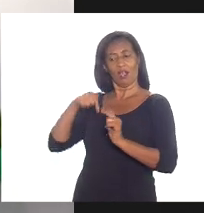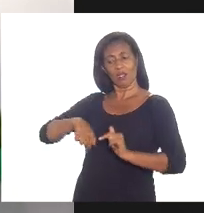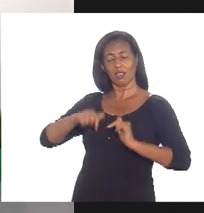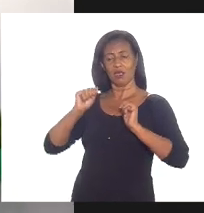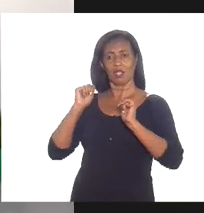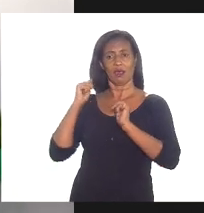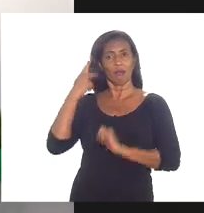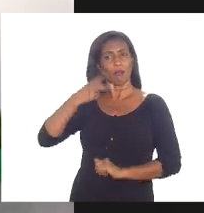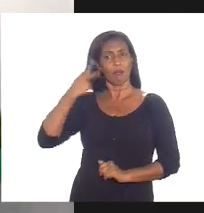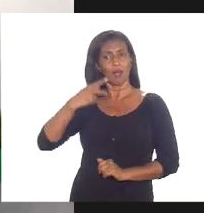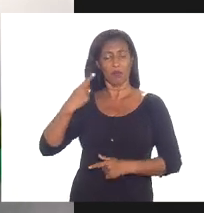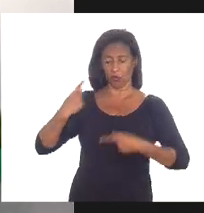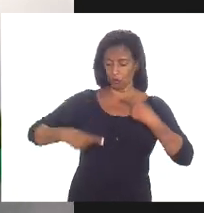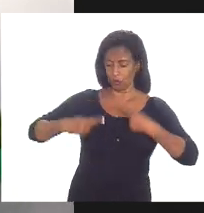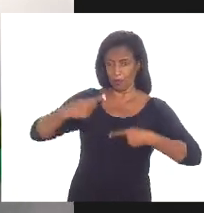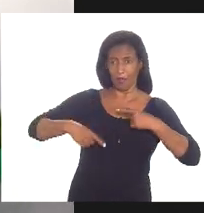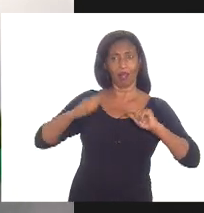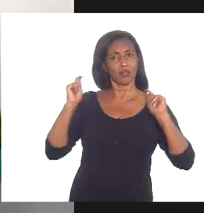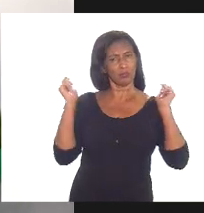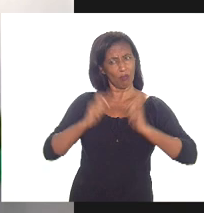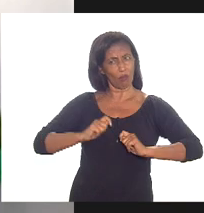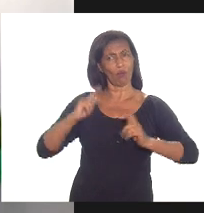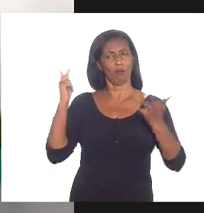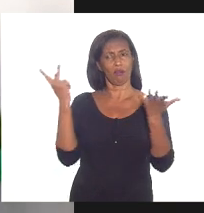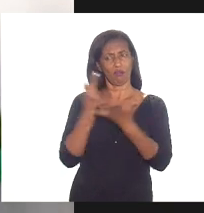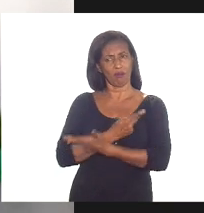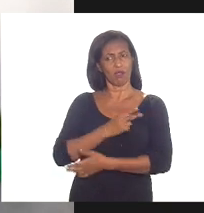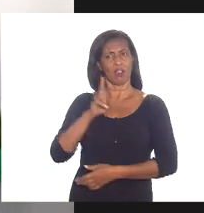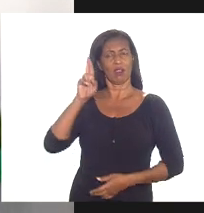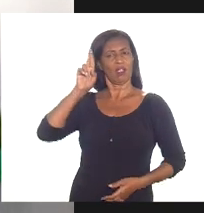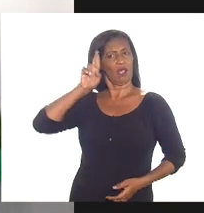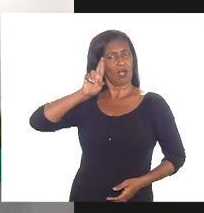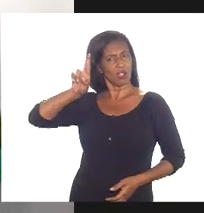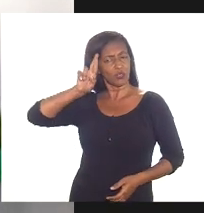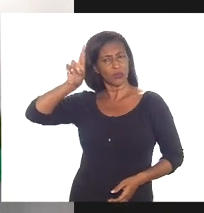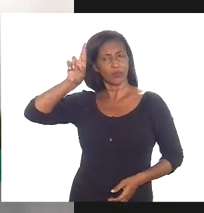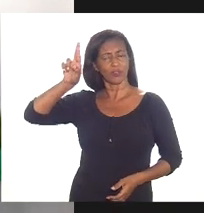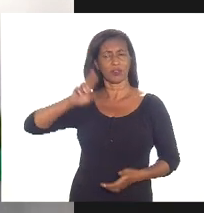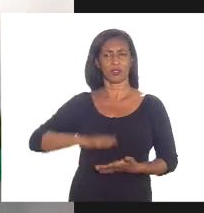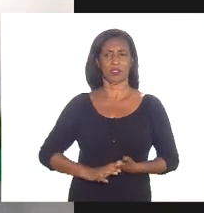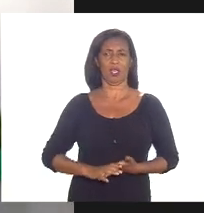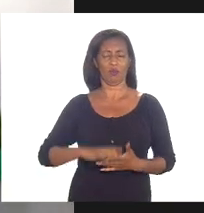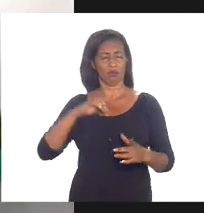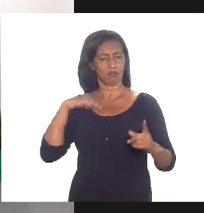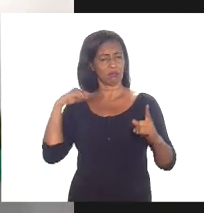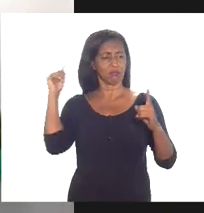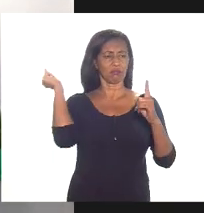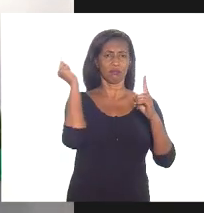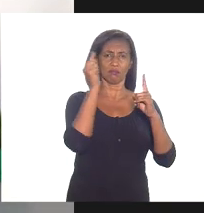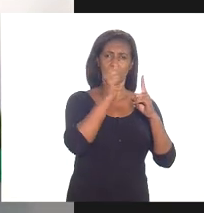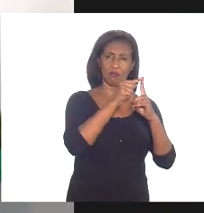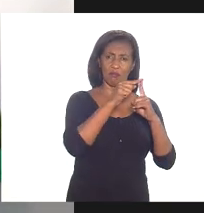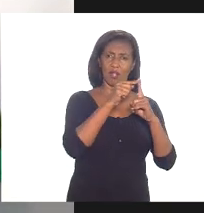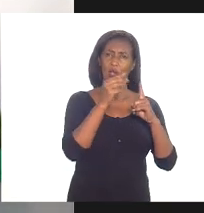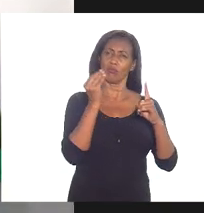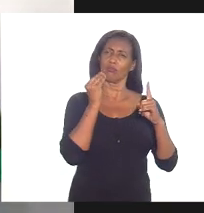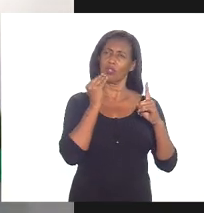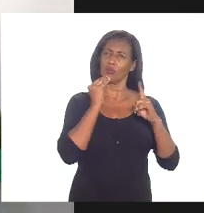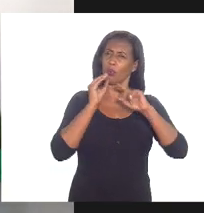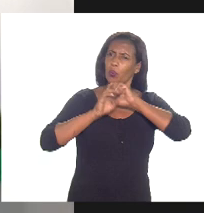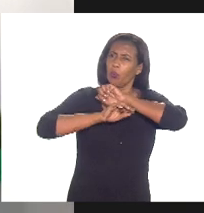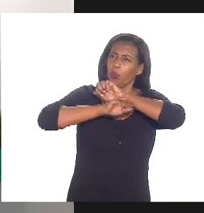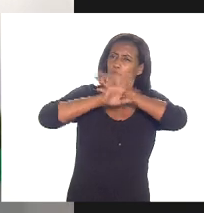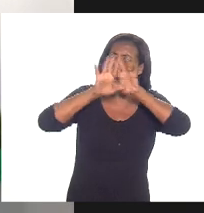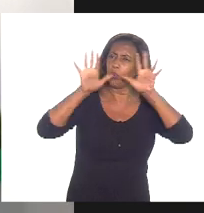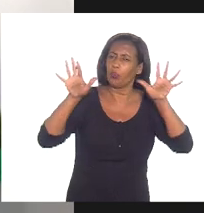mas que o debate possa ser feito de maneira responsável, de maneira objetiva e transparente, que